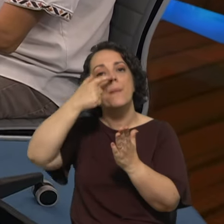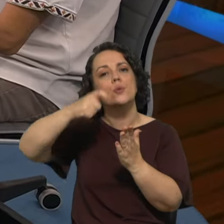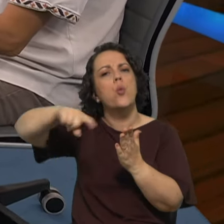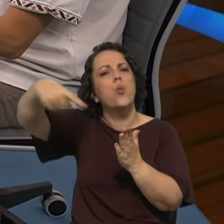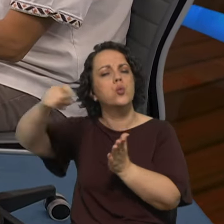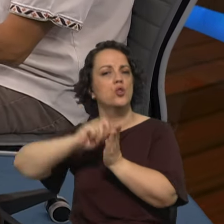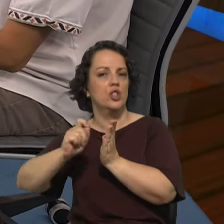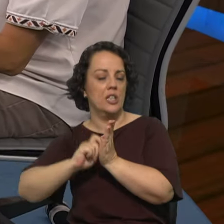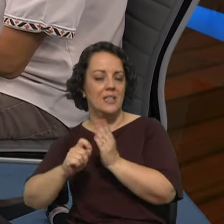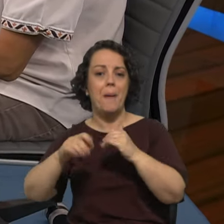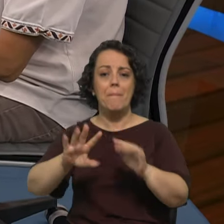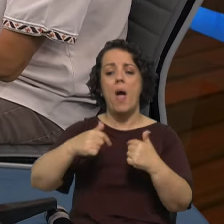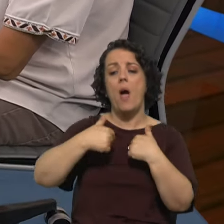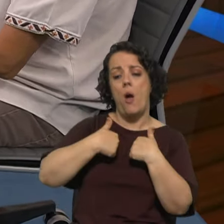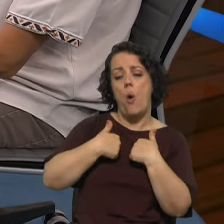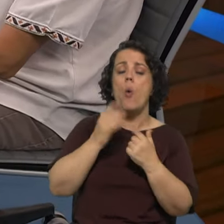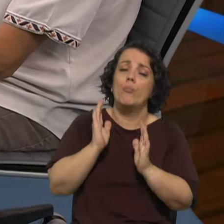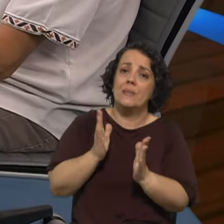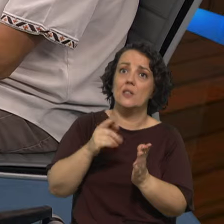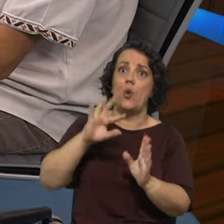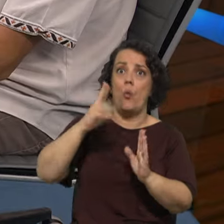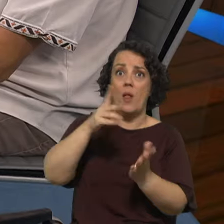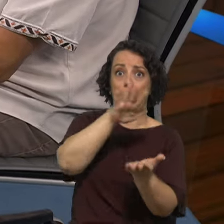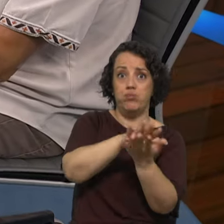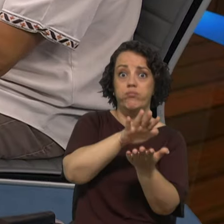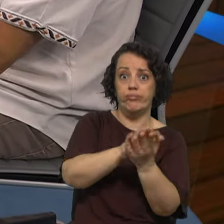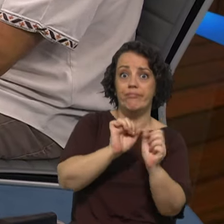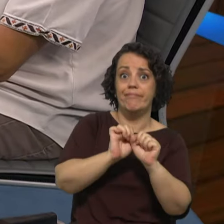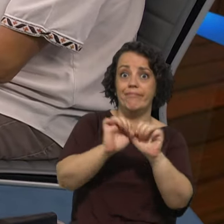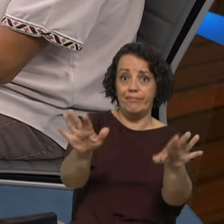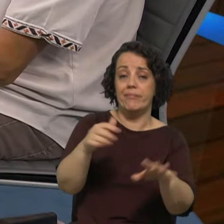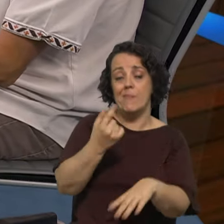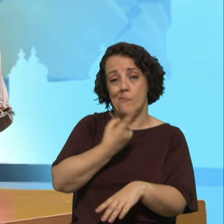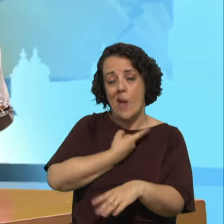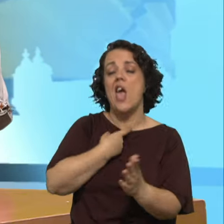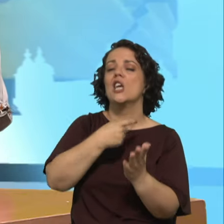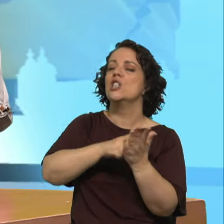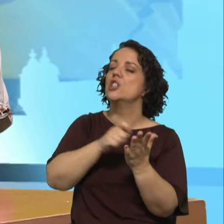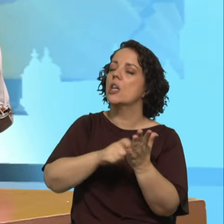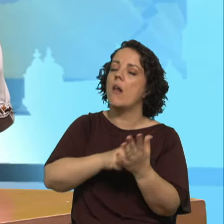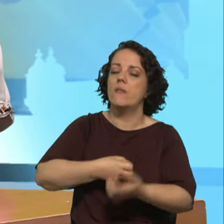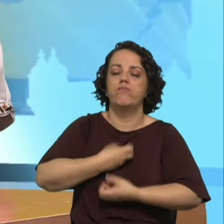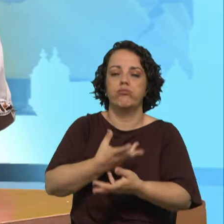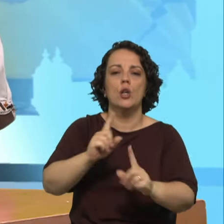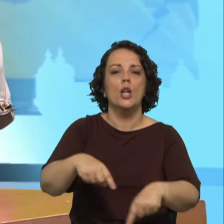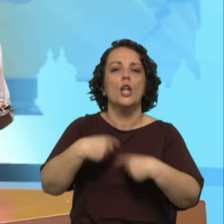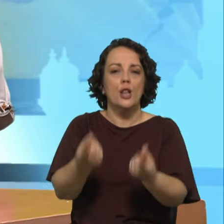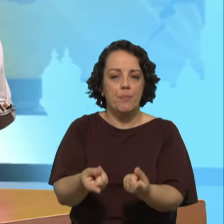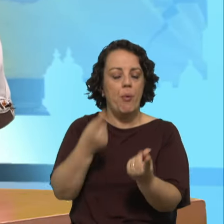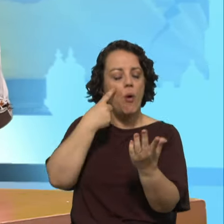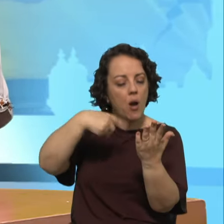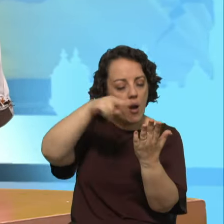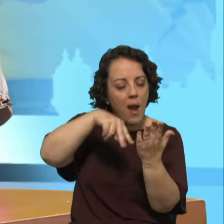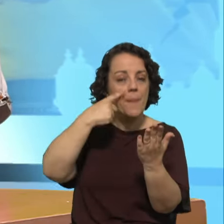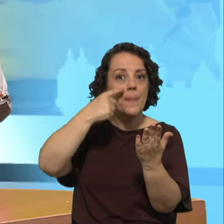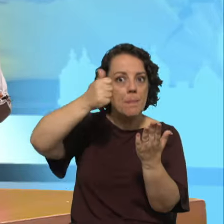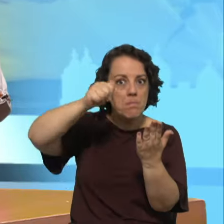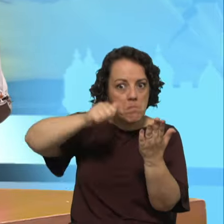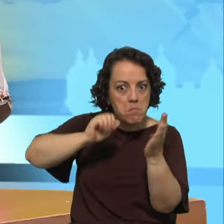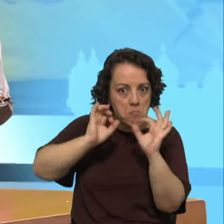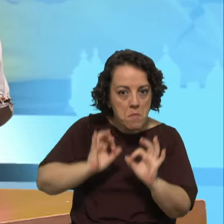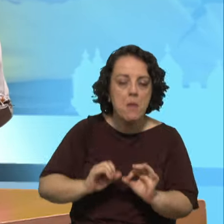que pelo menos fazer alguma correção de provas por isso tem que tem que ver se o que lá está corresponde e regressar a encontros também Sim sim